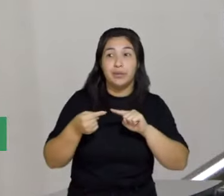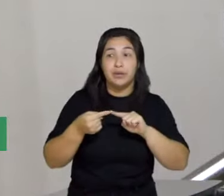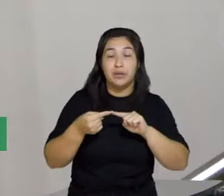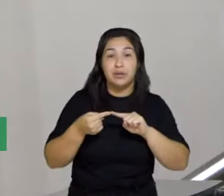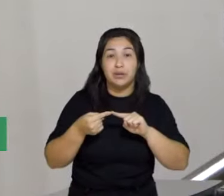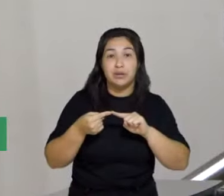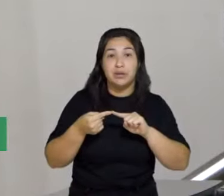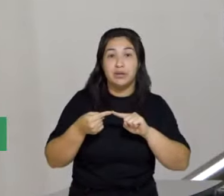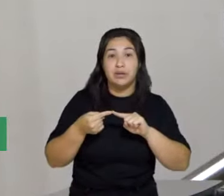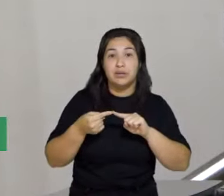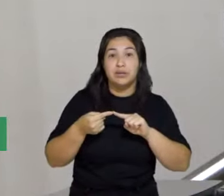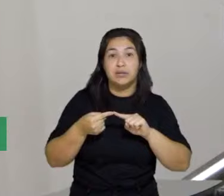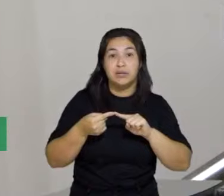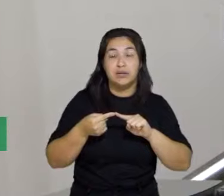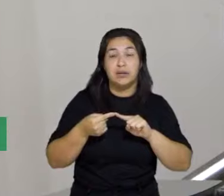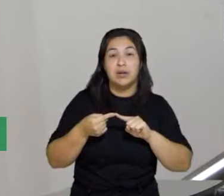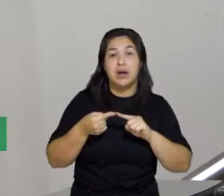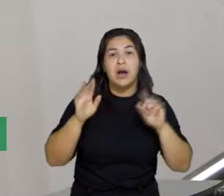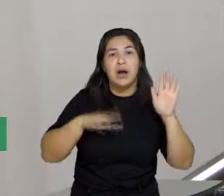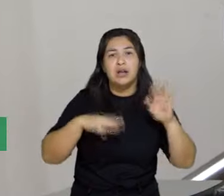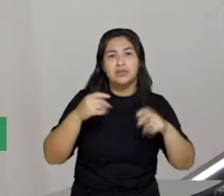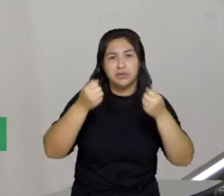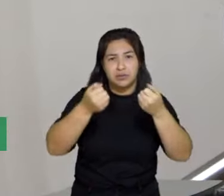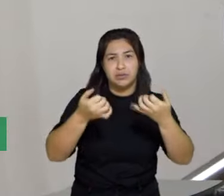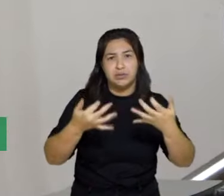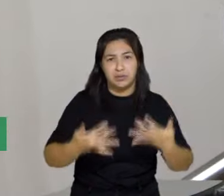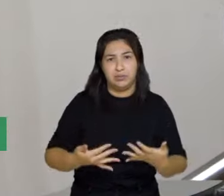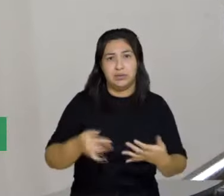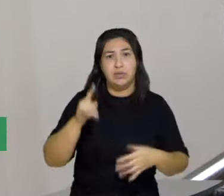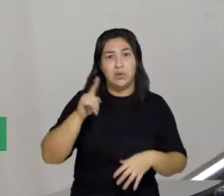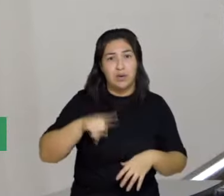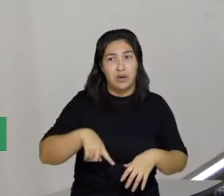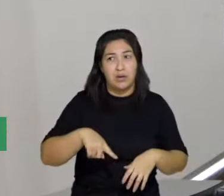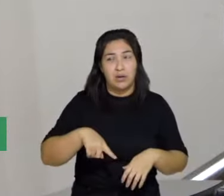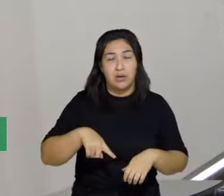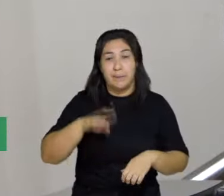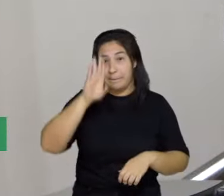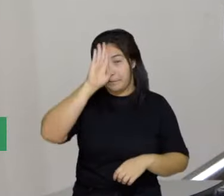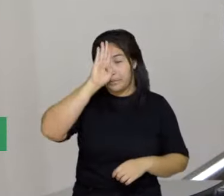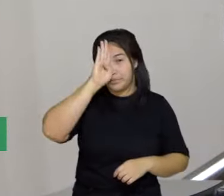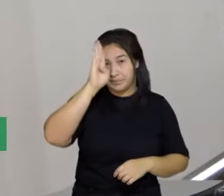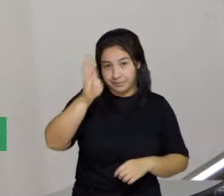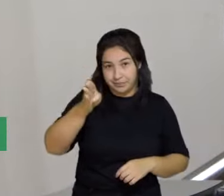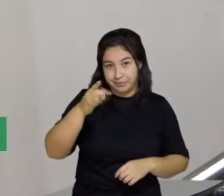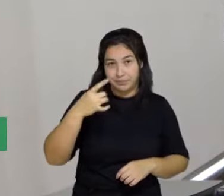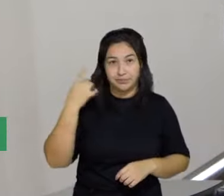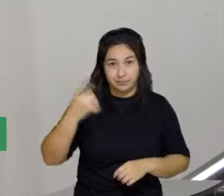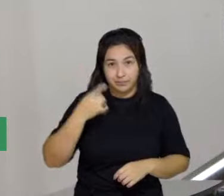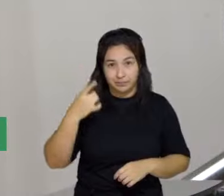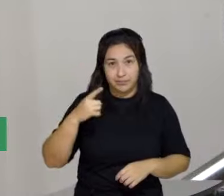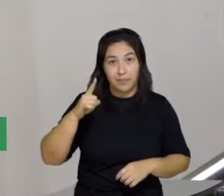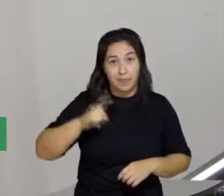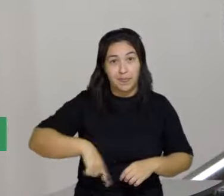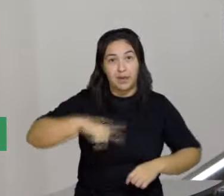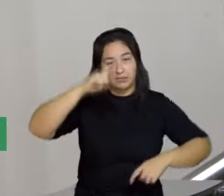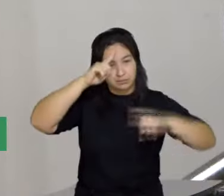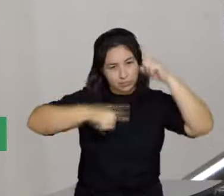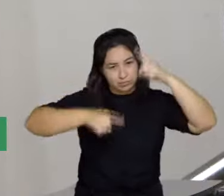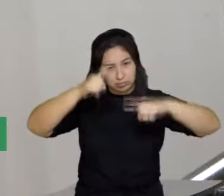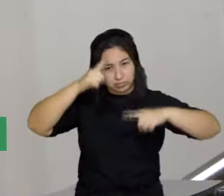que normalmente eu digo seja a função principal, prioritária de um deputado, legislar e